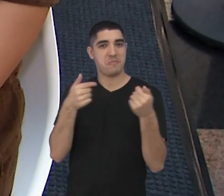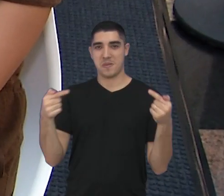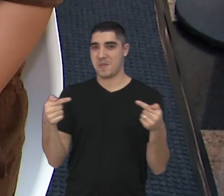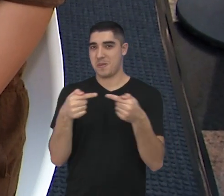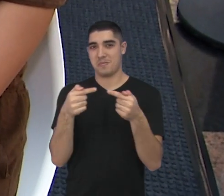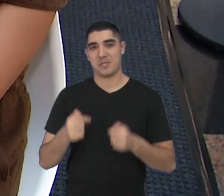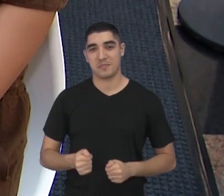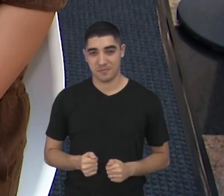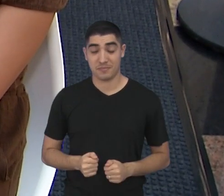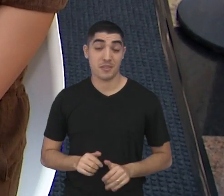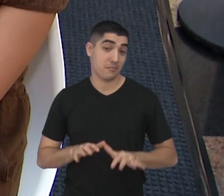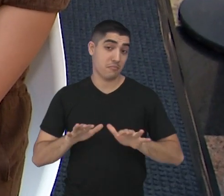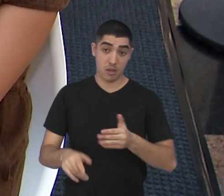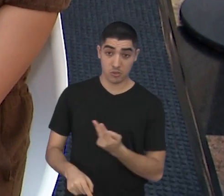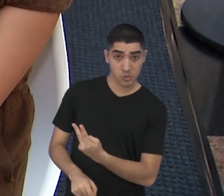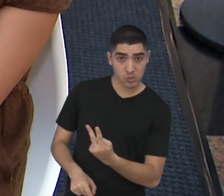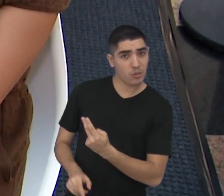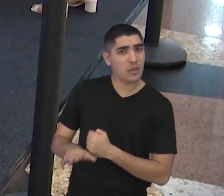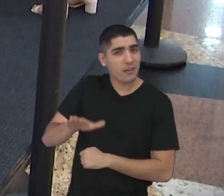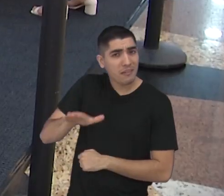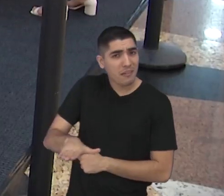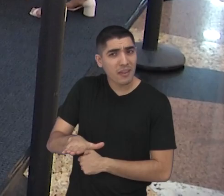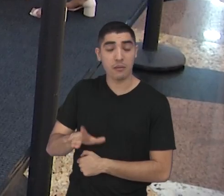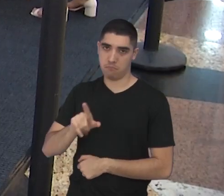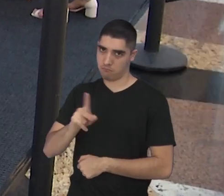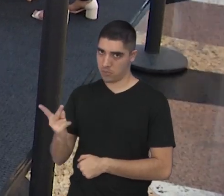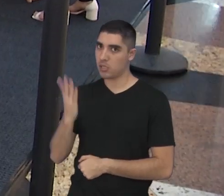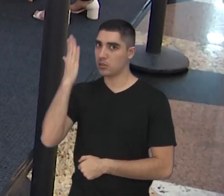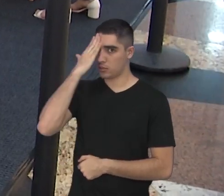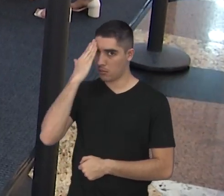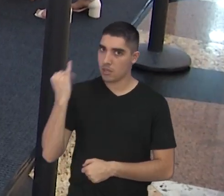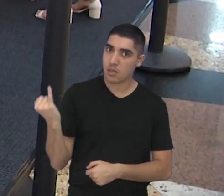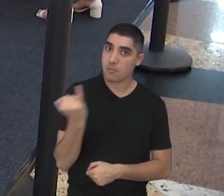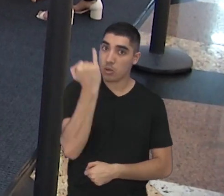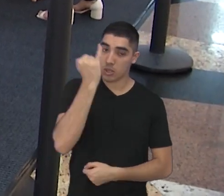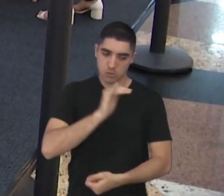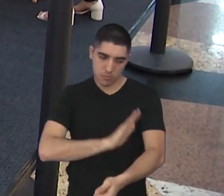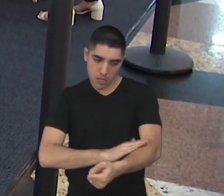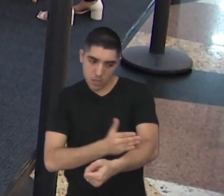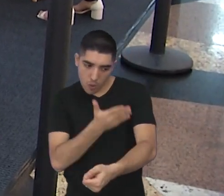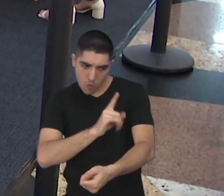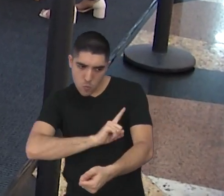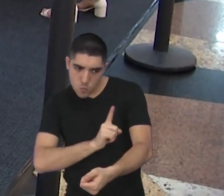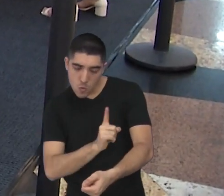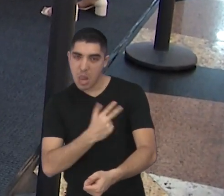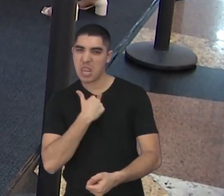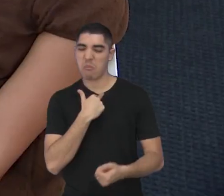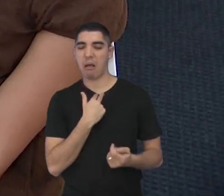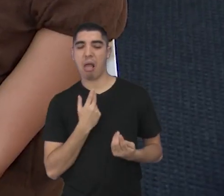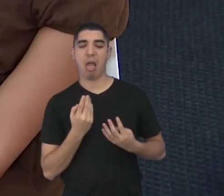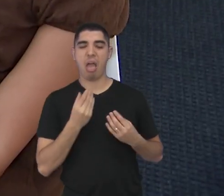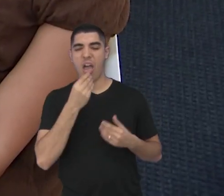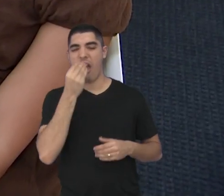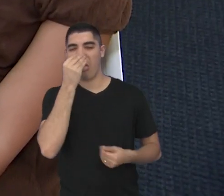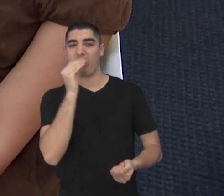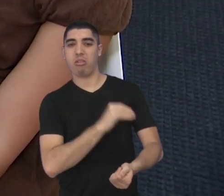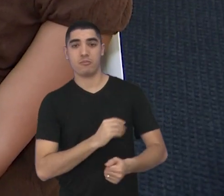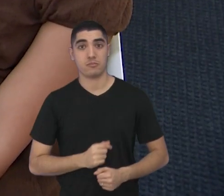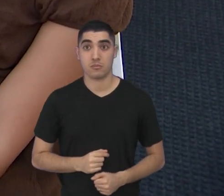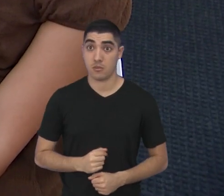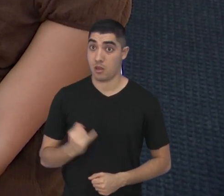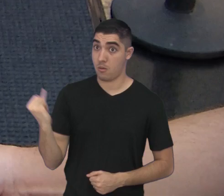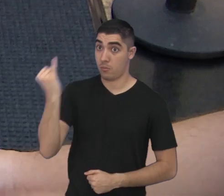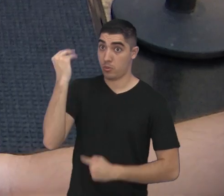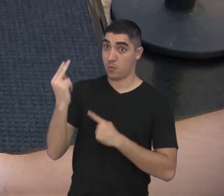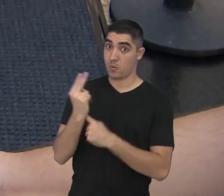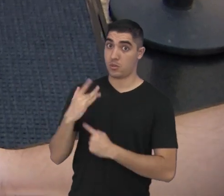O nível estava dentro do esperado. Mesmo tão jovens, eles têm consciência de que com a pressão não pode dar